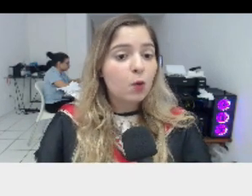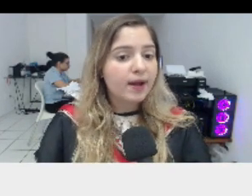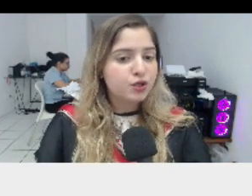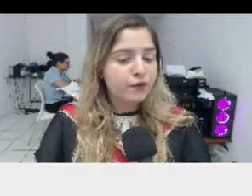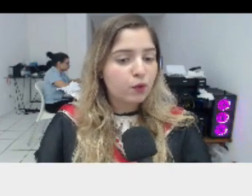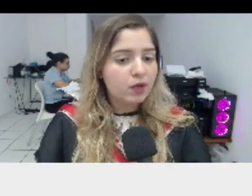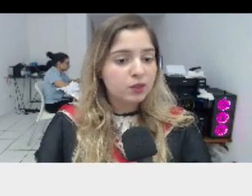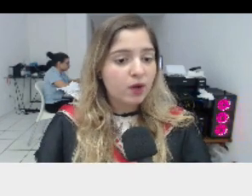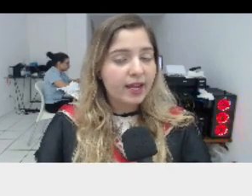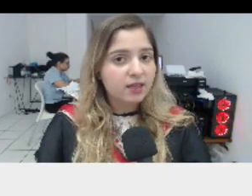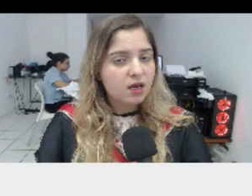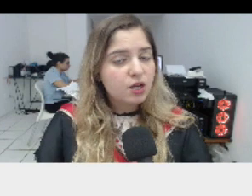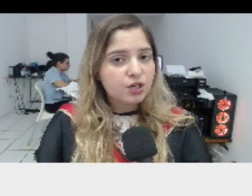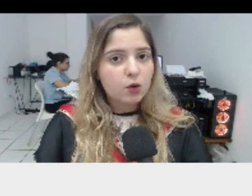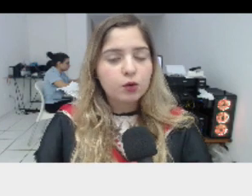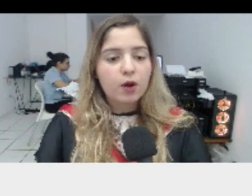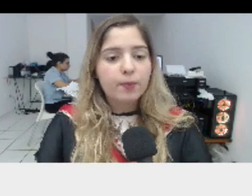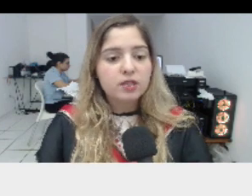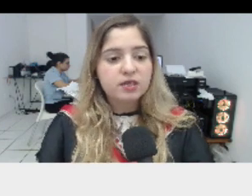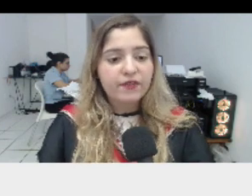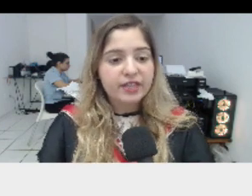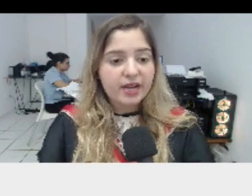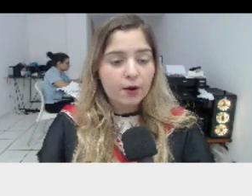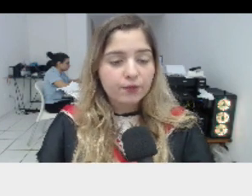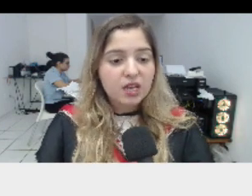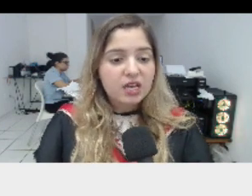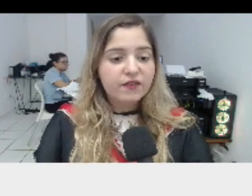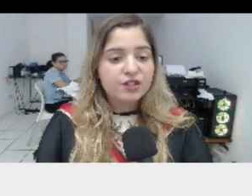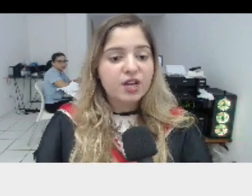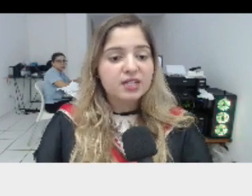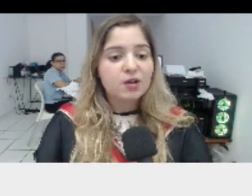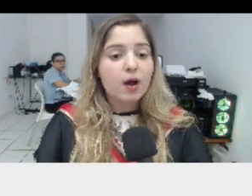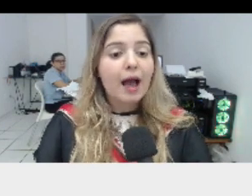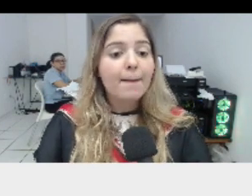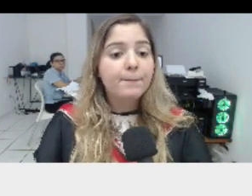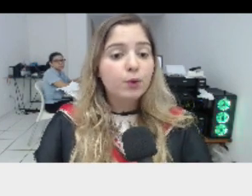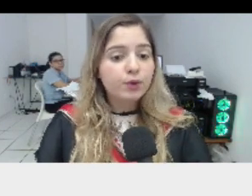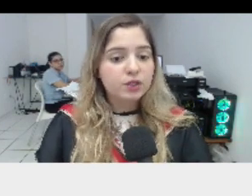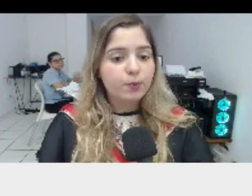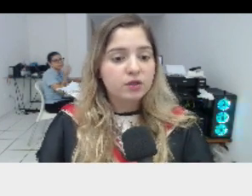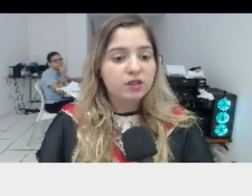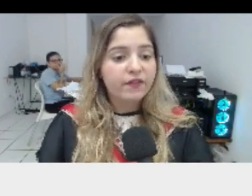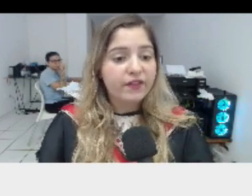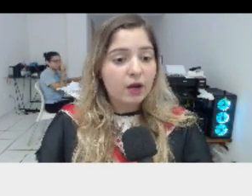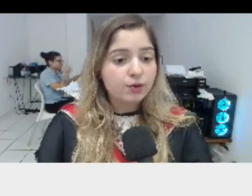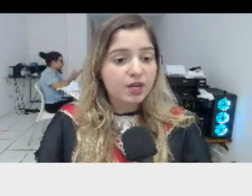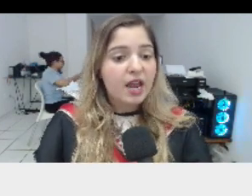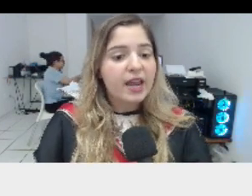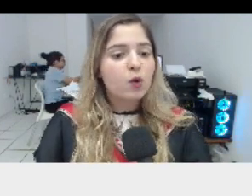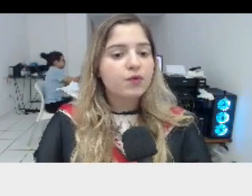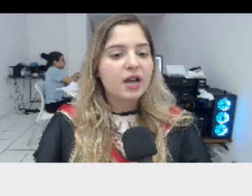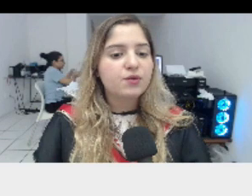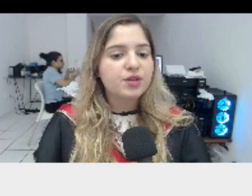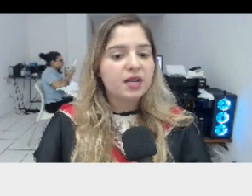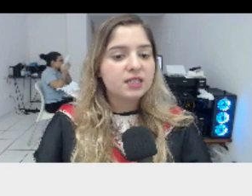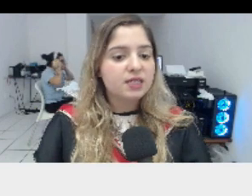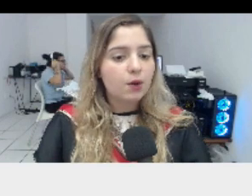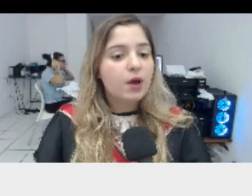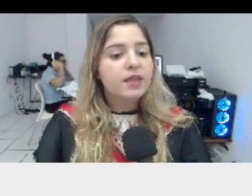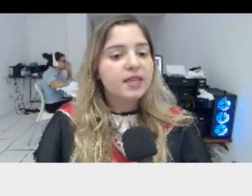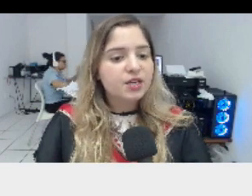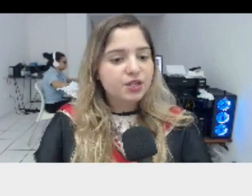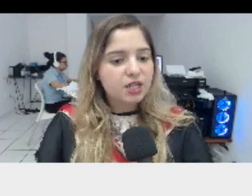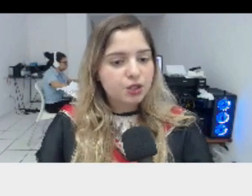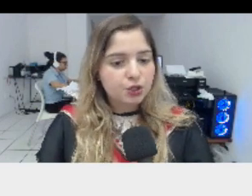bancária incompatível com a sua renda, de acordo com a Polícia Federal. Investigação apura suposta fraude em contratos de